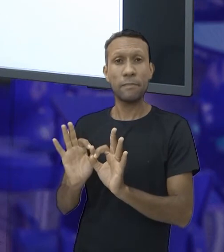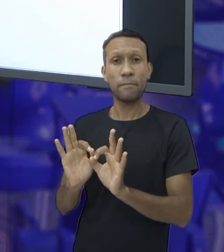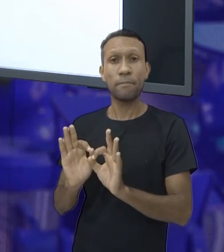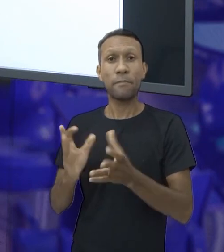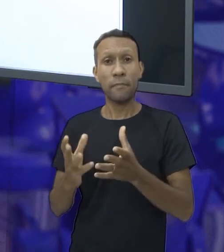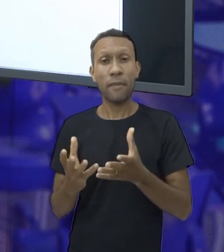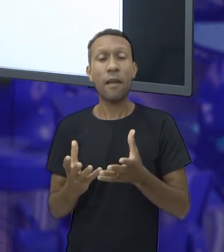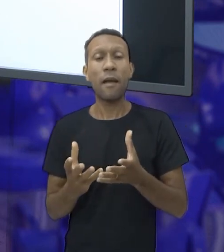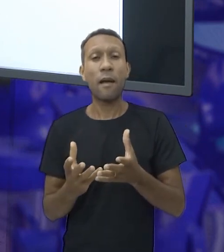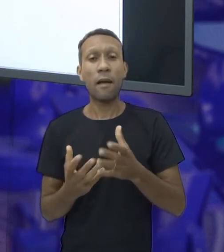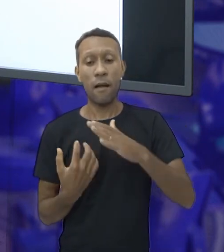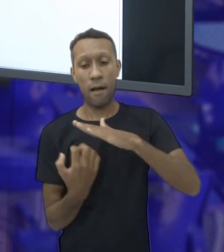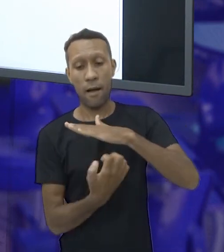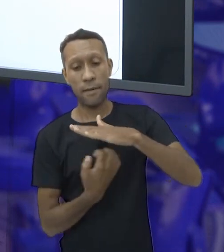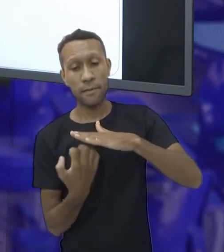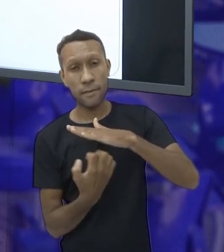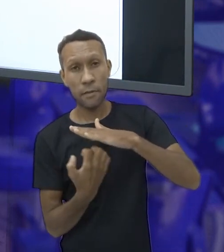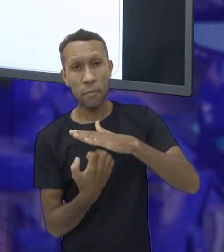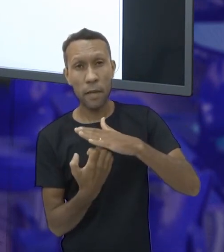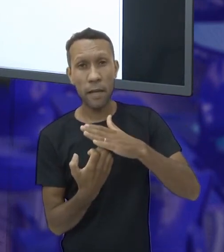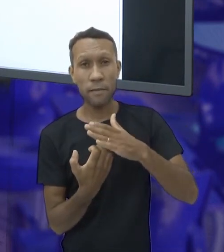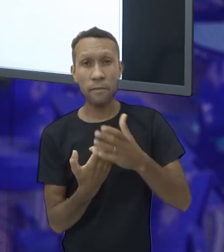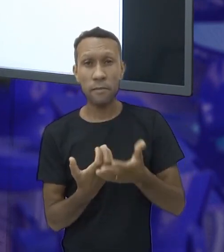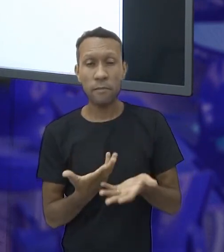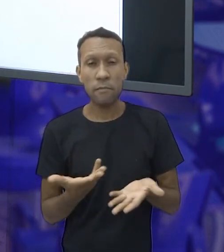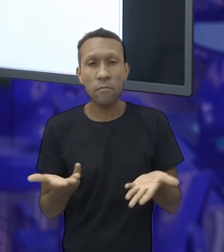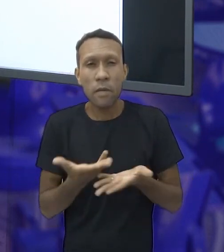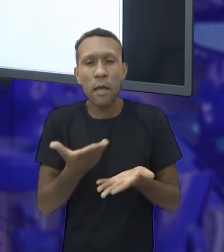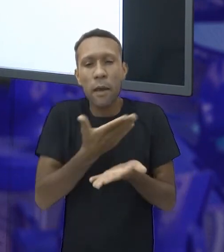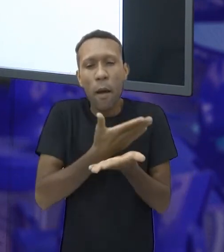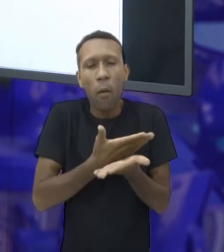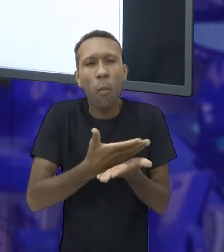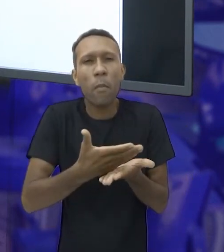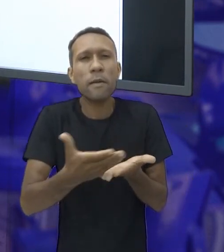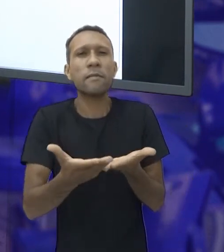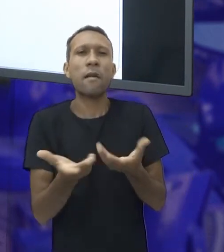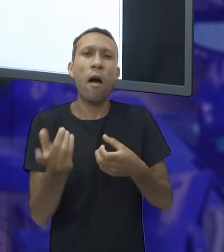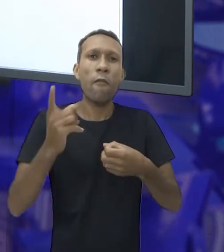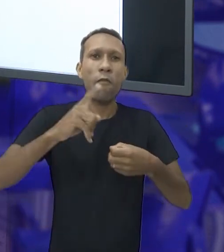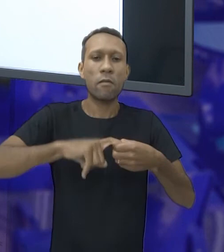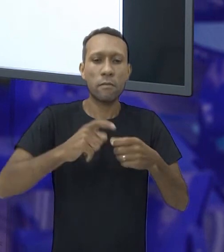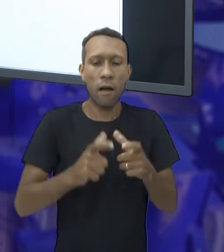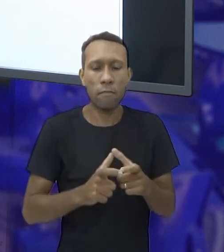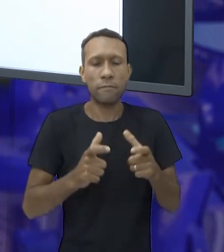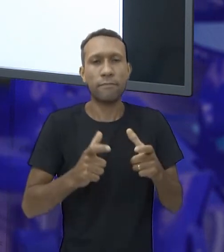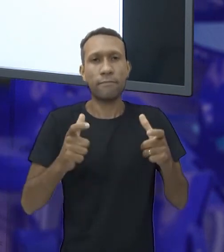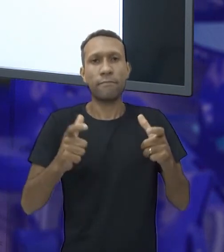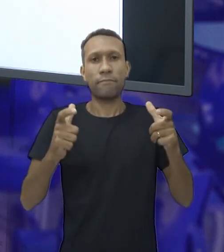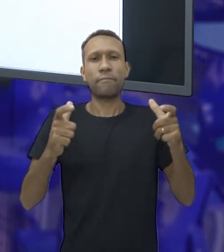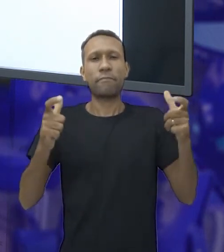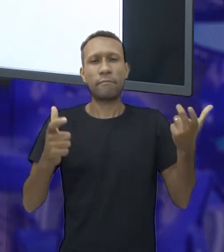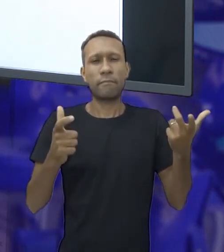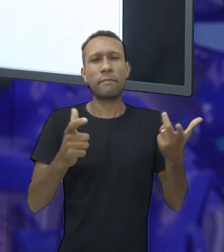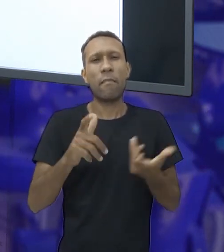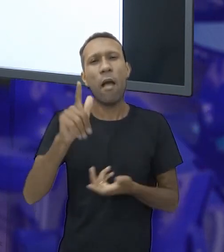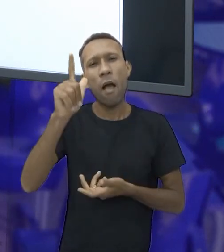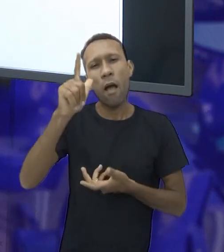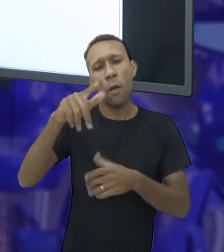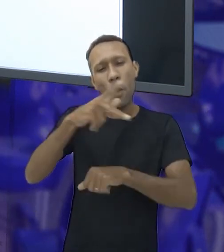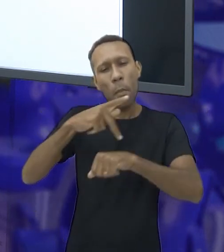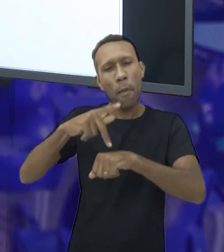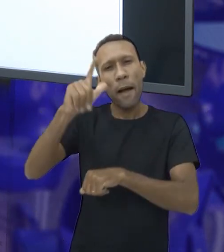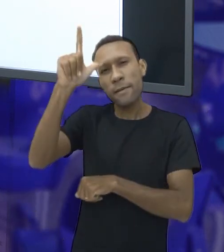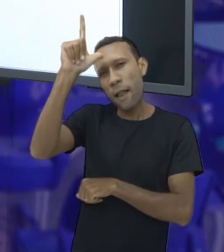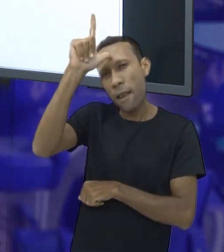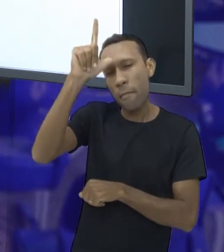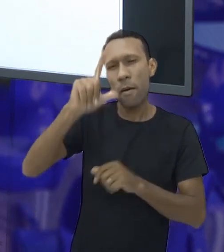acontece? Essas empresas que queriam se reenergizar, que queriam voltar a crescer, as indústrias alemãs, as